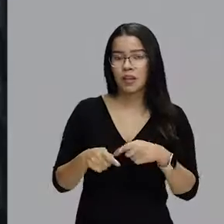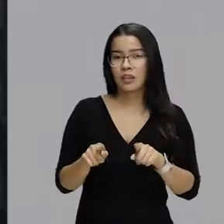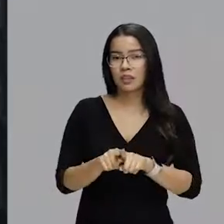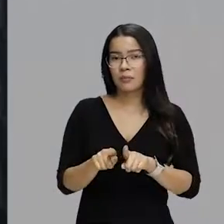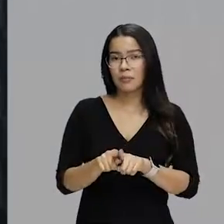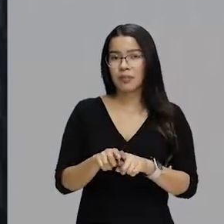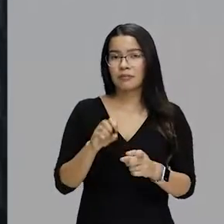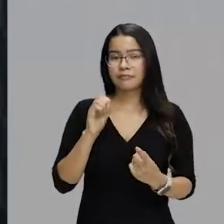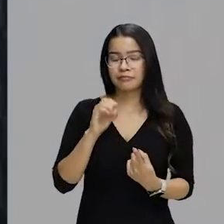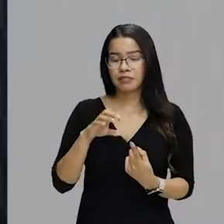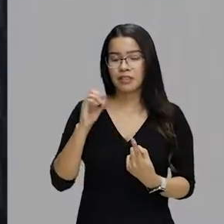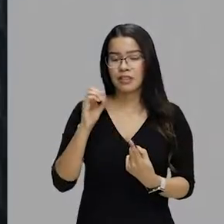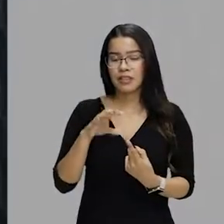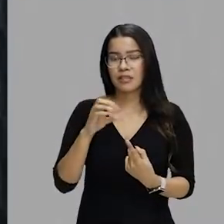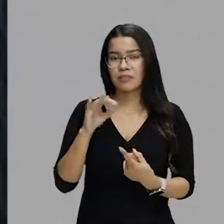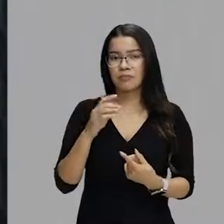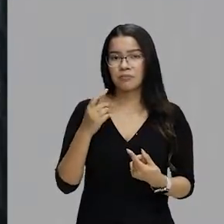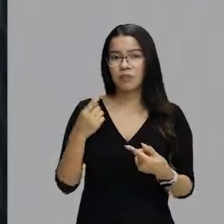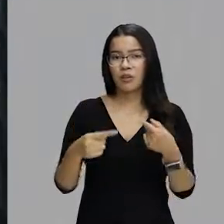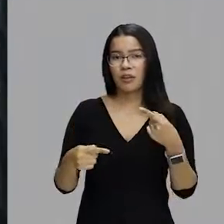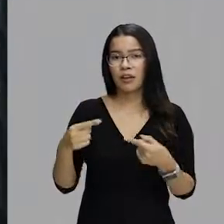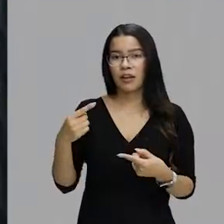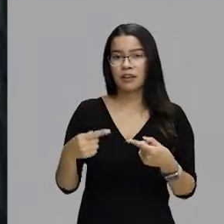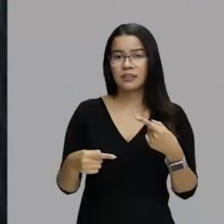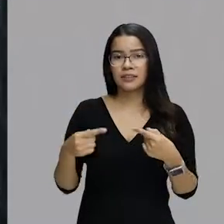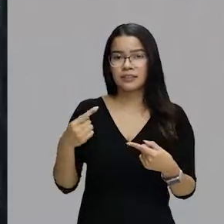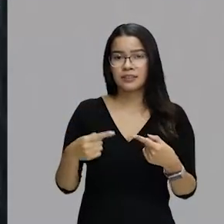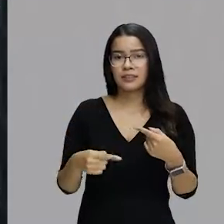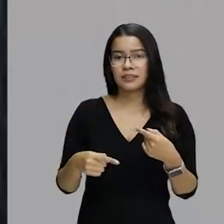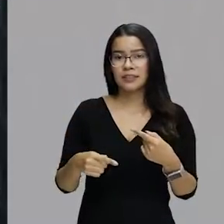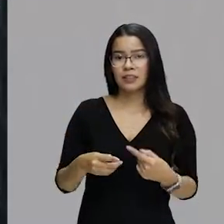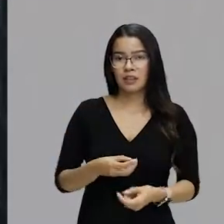na vida cubana. Isso até a Revolução de 59.